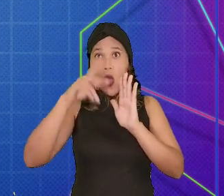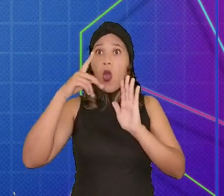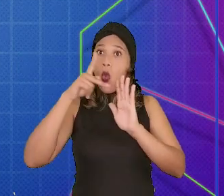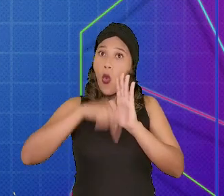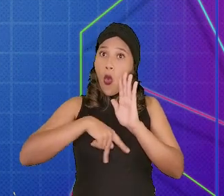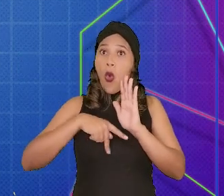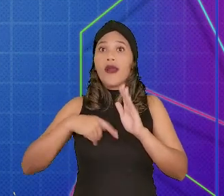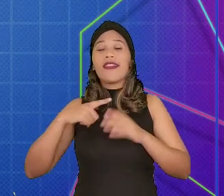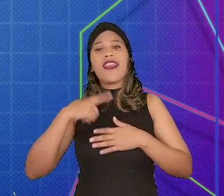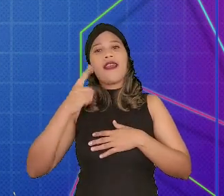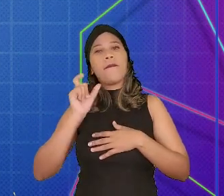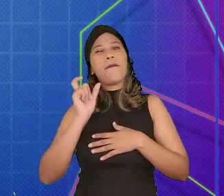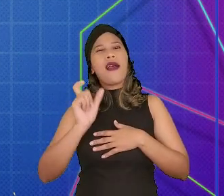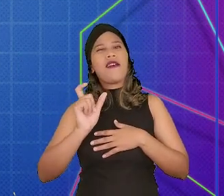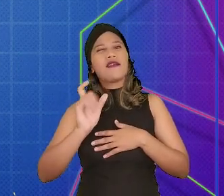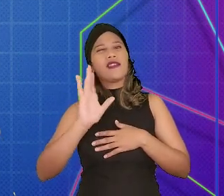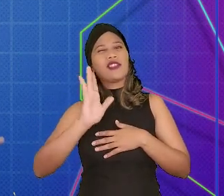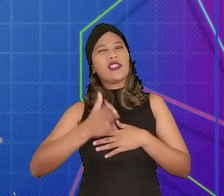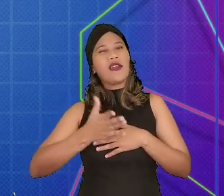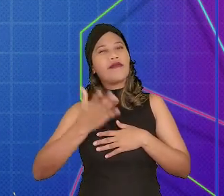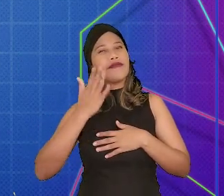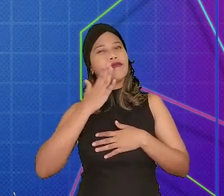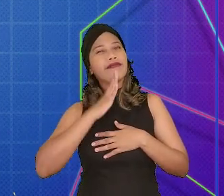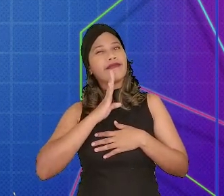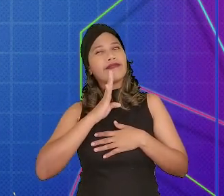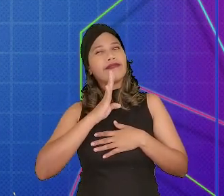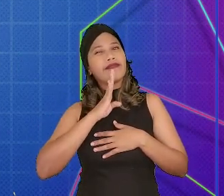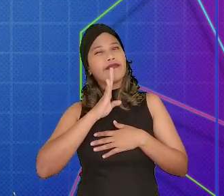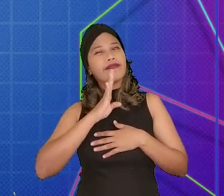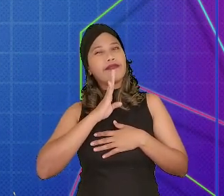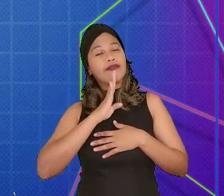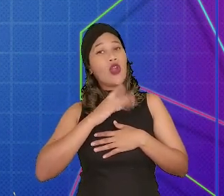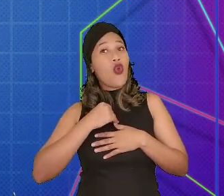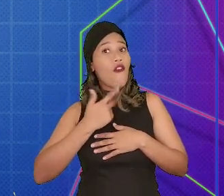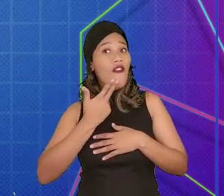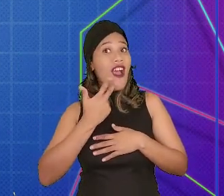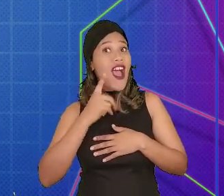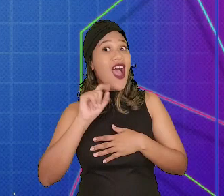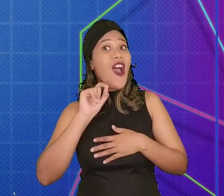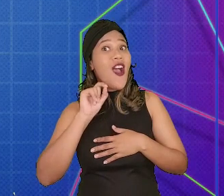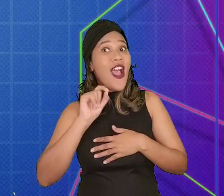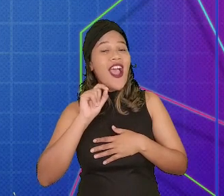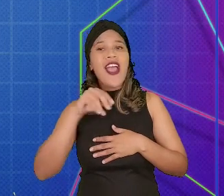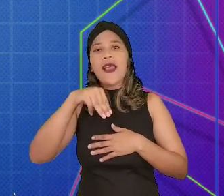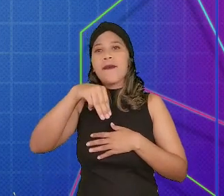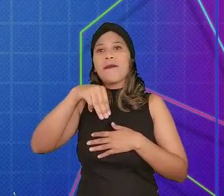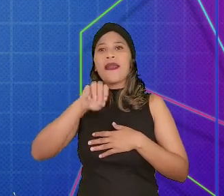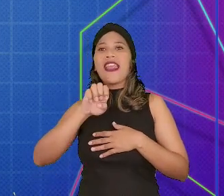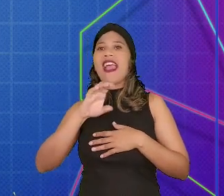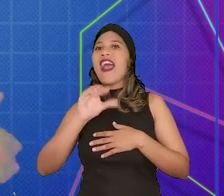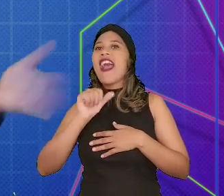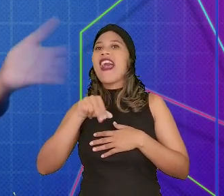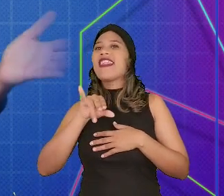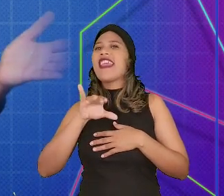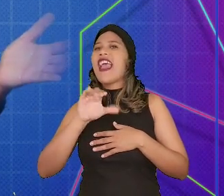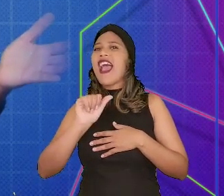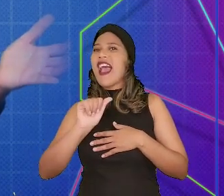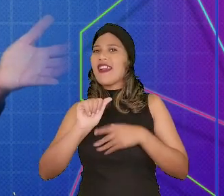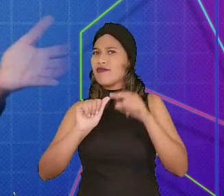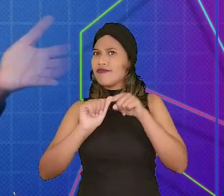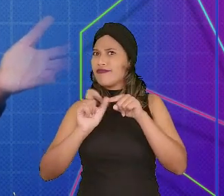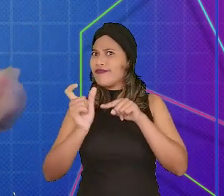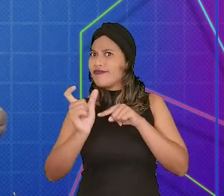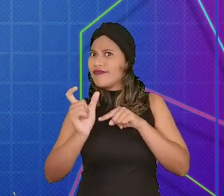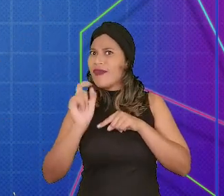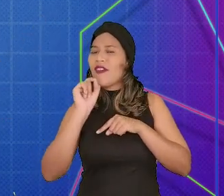uma palavrinha importante que vocês já devem ter ouvido no nosso curso. Tô falando da mecânica. E o que é a mecânica